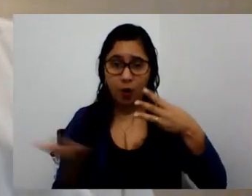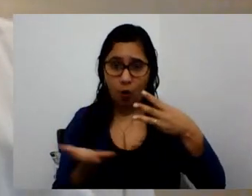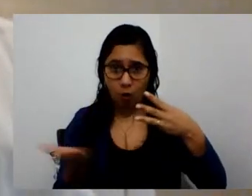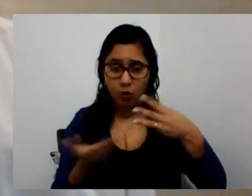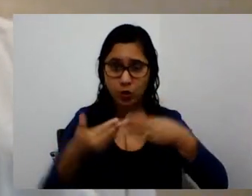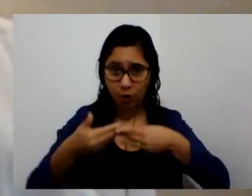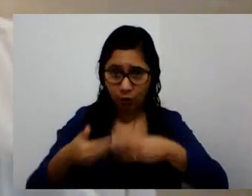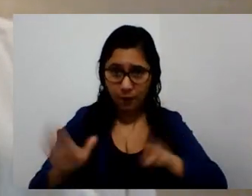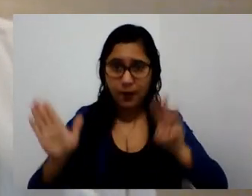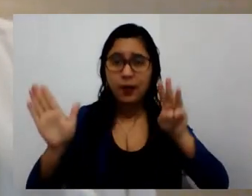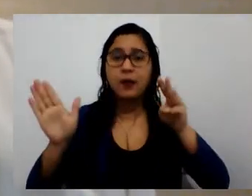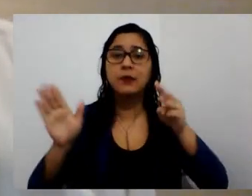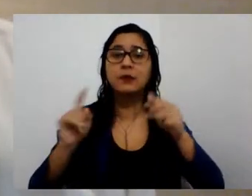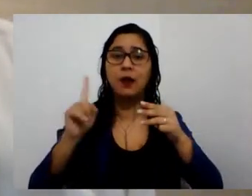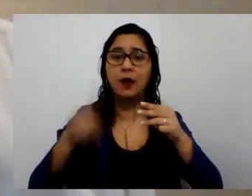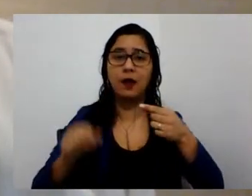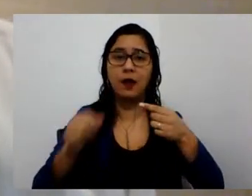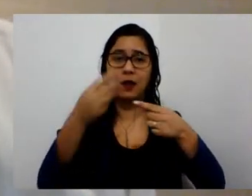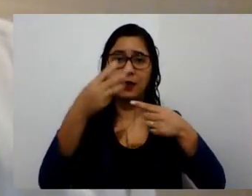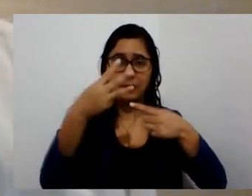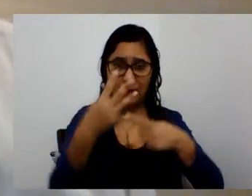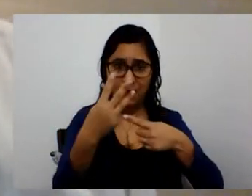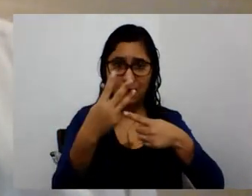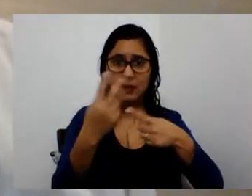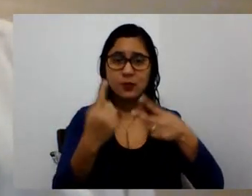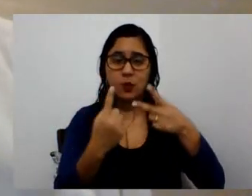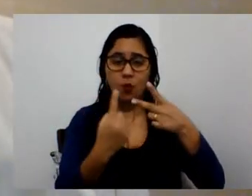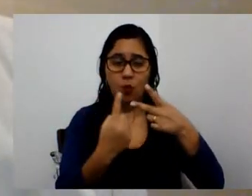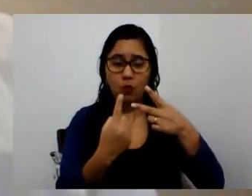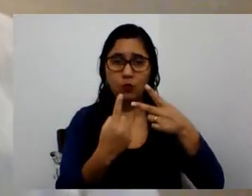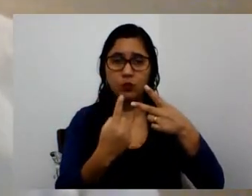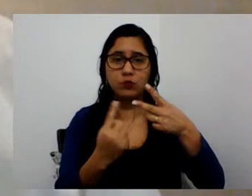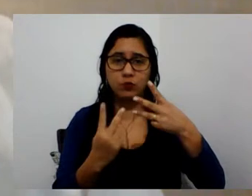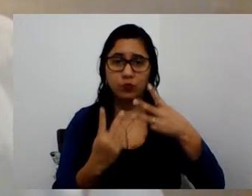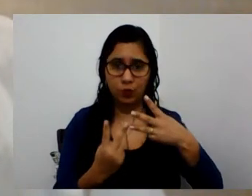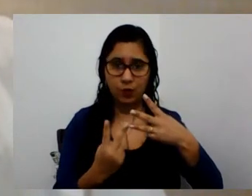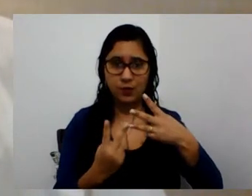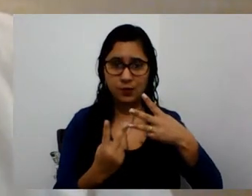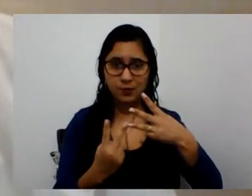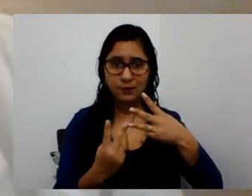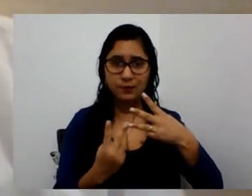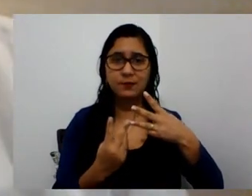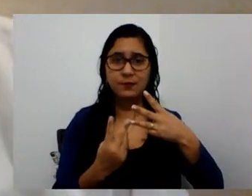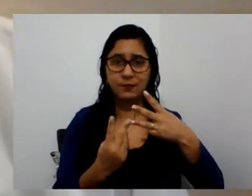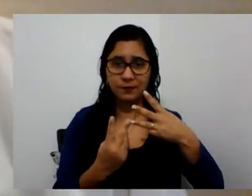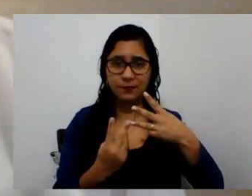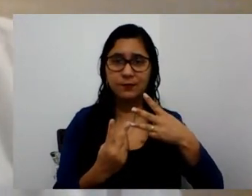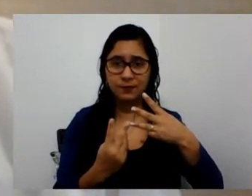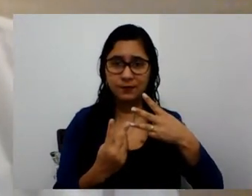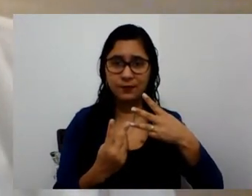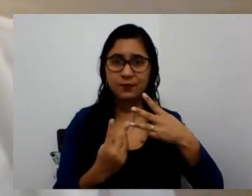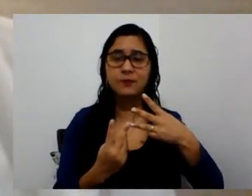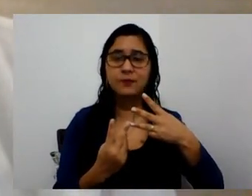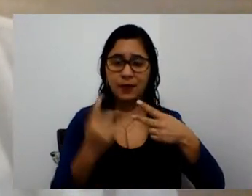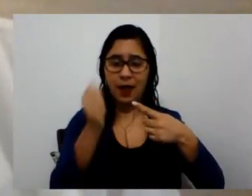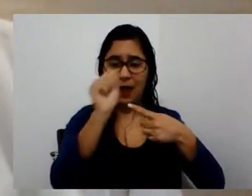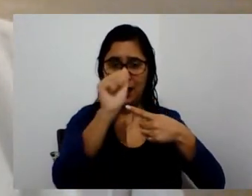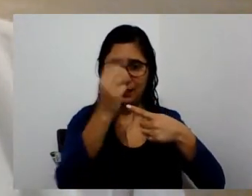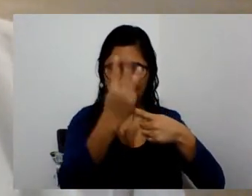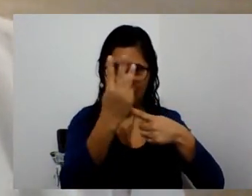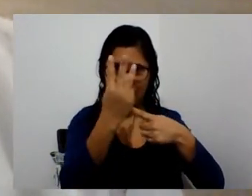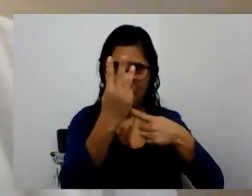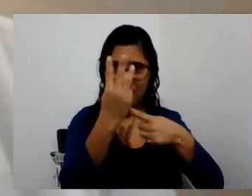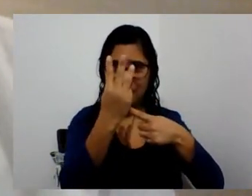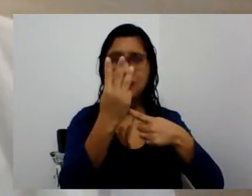inicial é 3, 1... 2. Então, ABC, A corresponde à candidatura 3, B